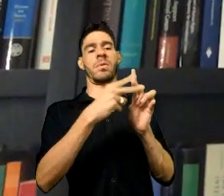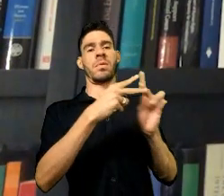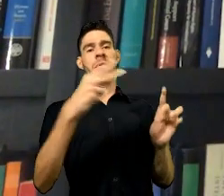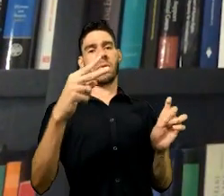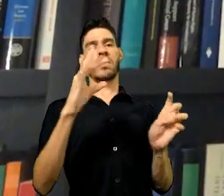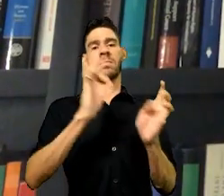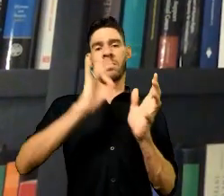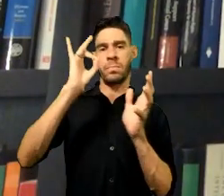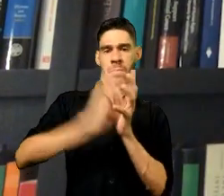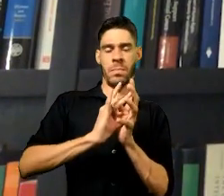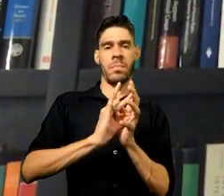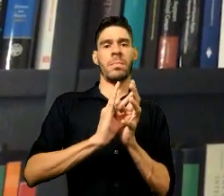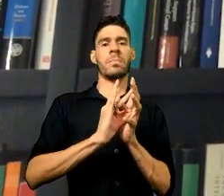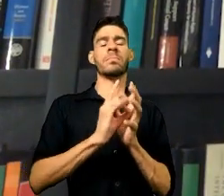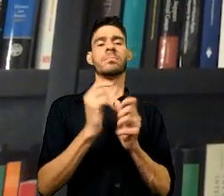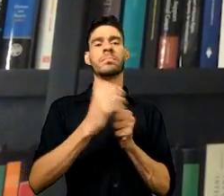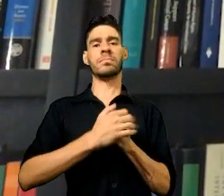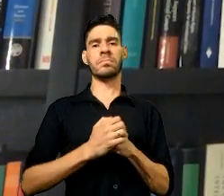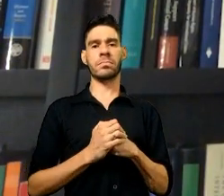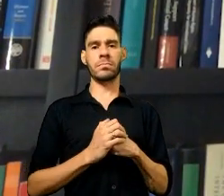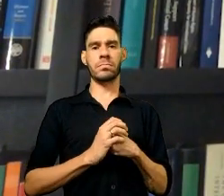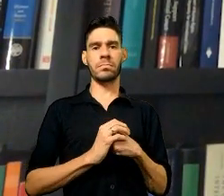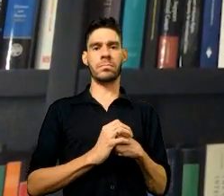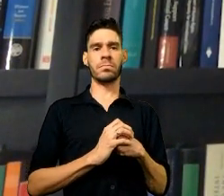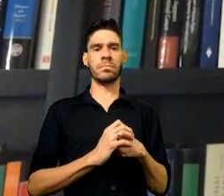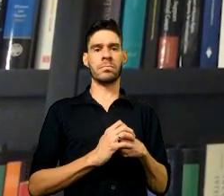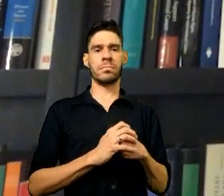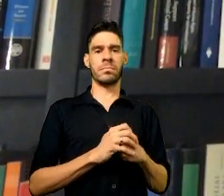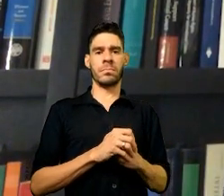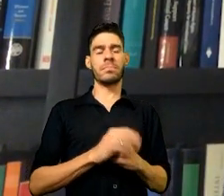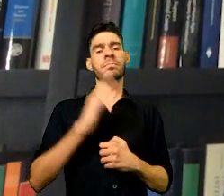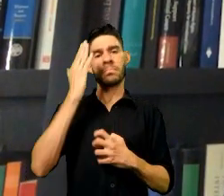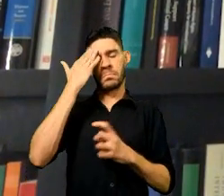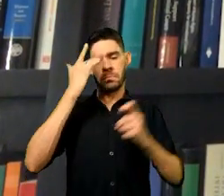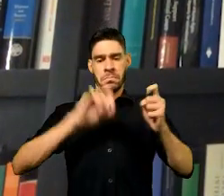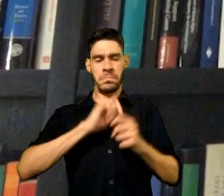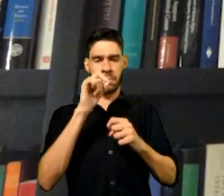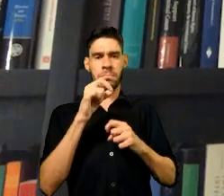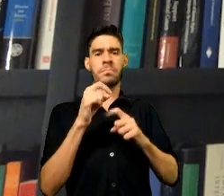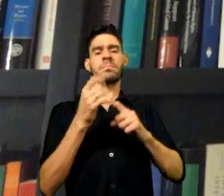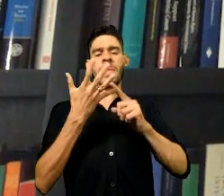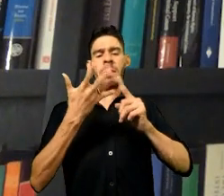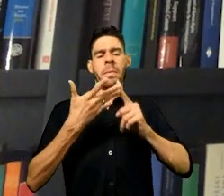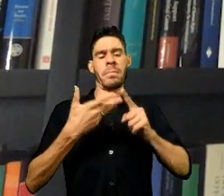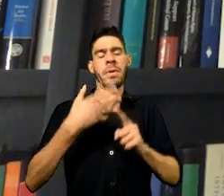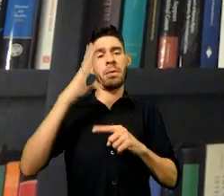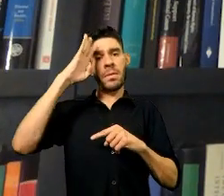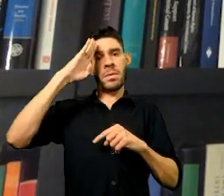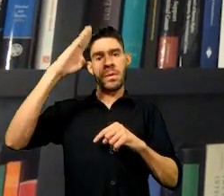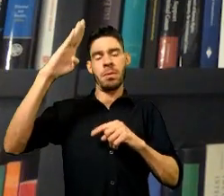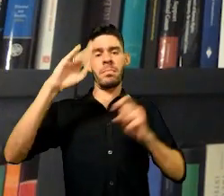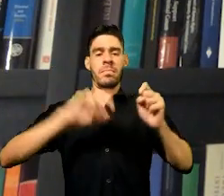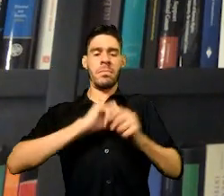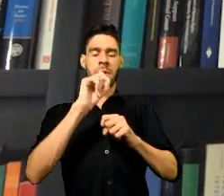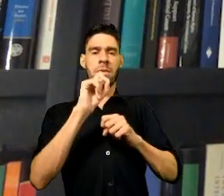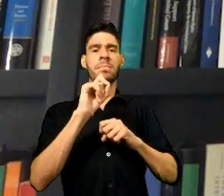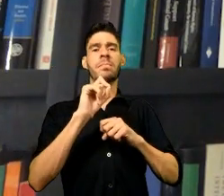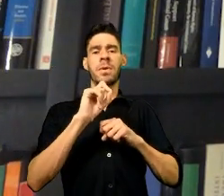estão sendo concretizadas por este modelo. E entendo que estes são